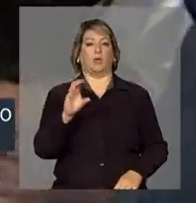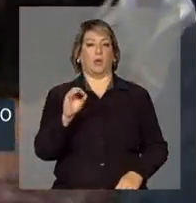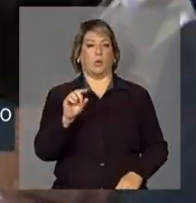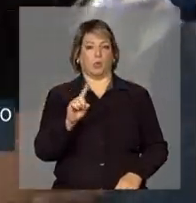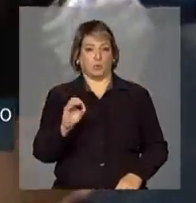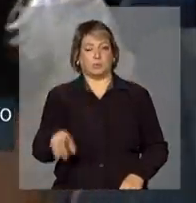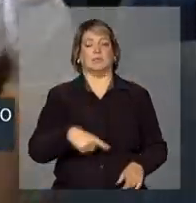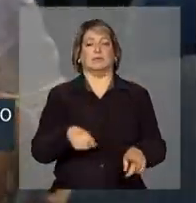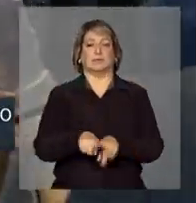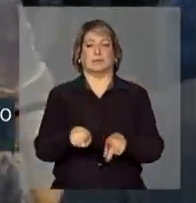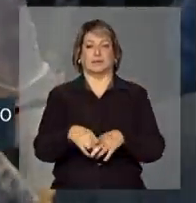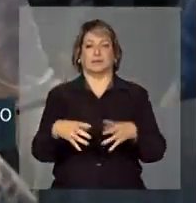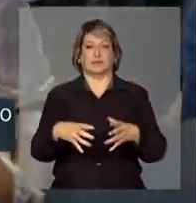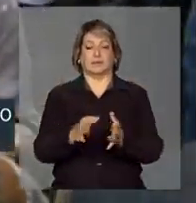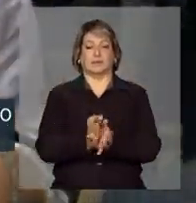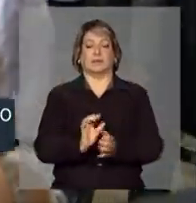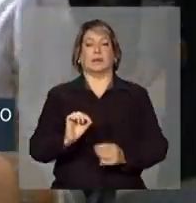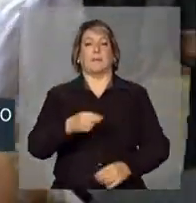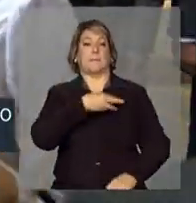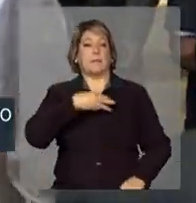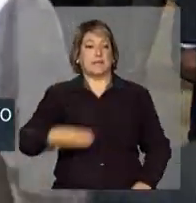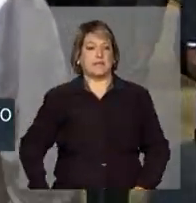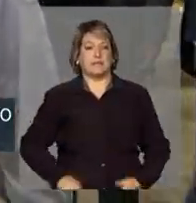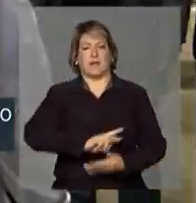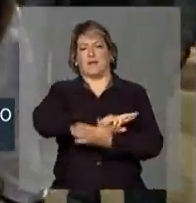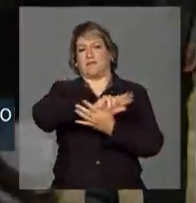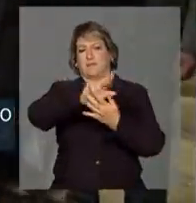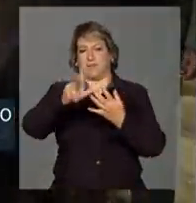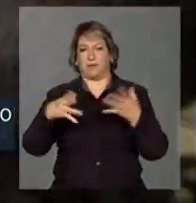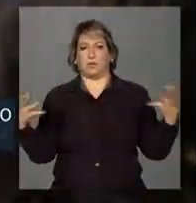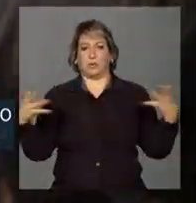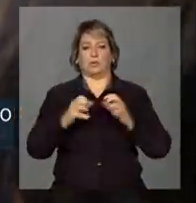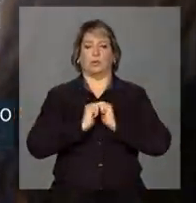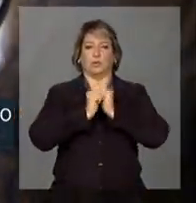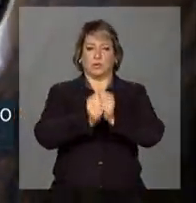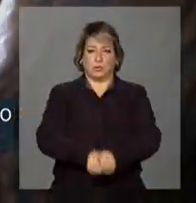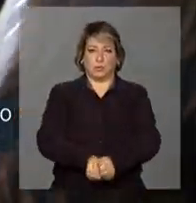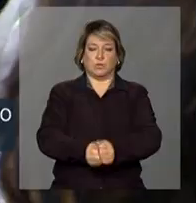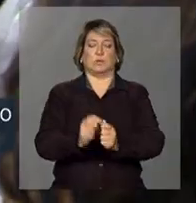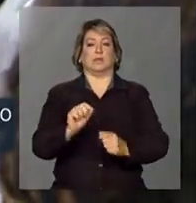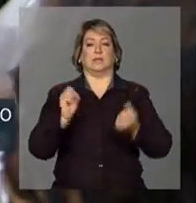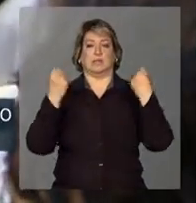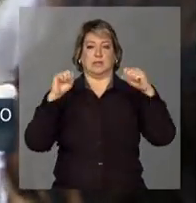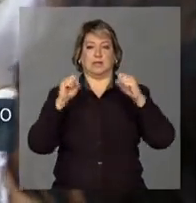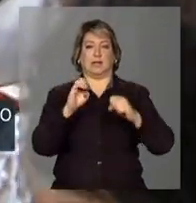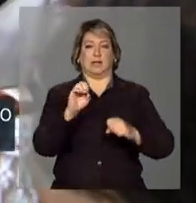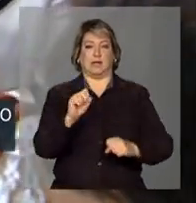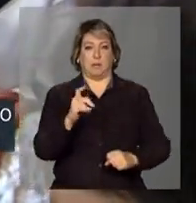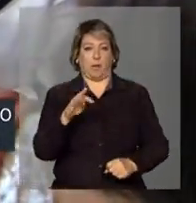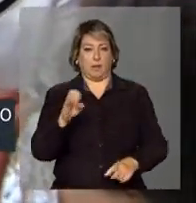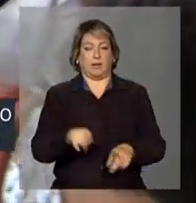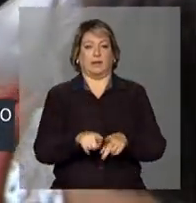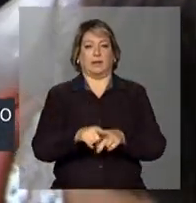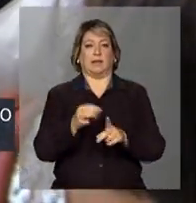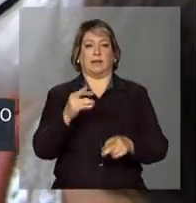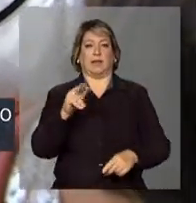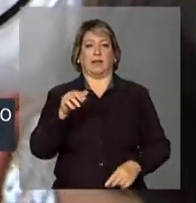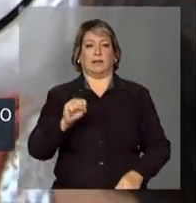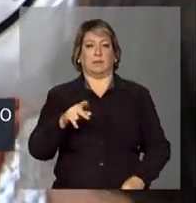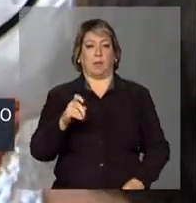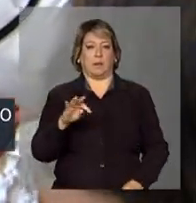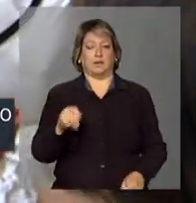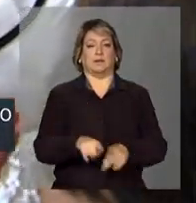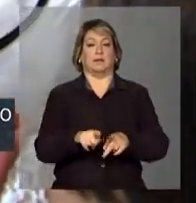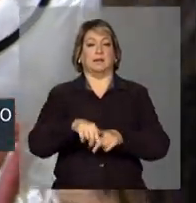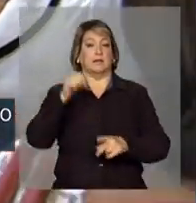do Transporte, César Borges, do ministro do Esporte, Aldo Rebelo, da ministra-chefe da